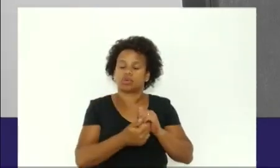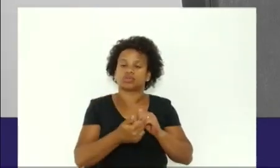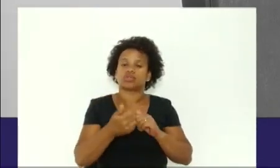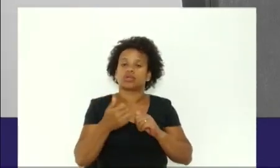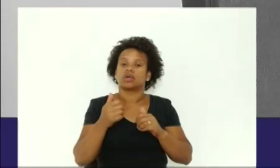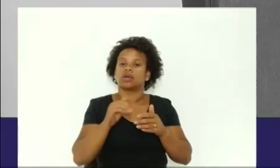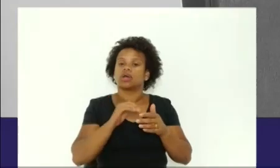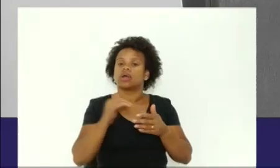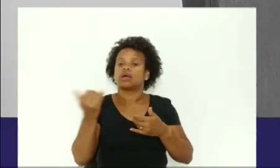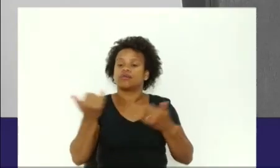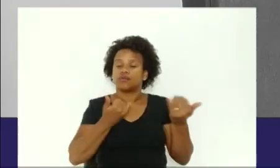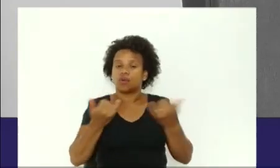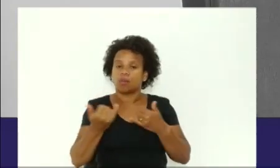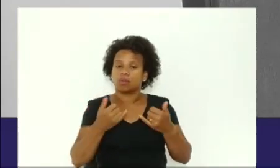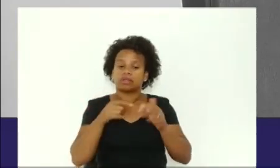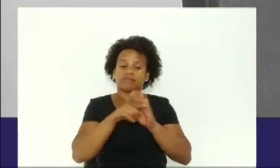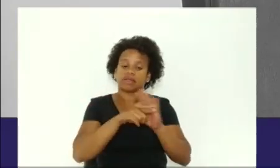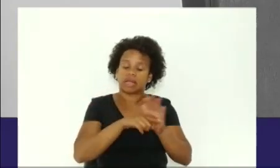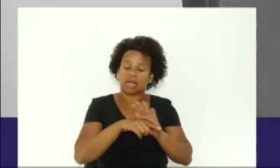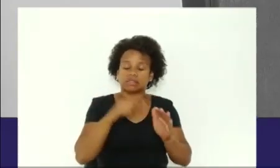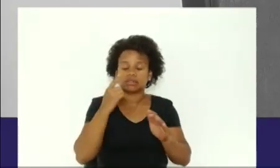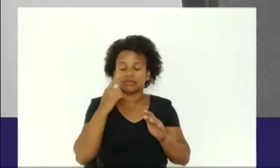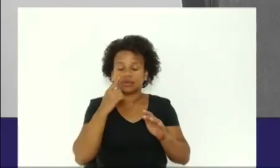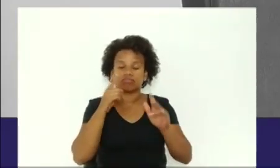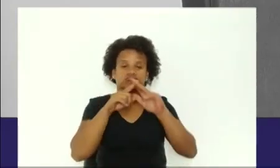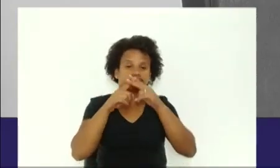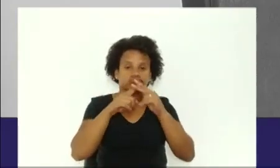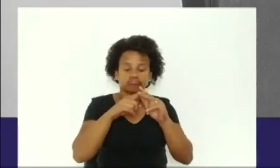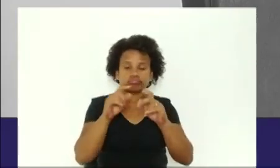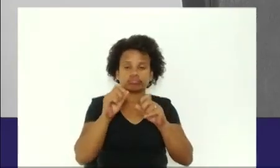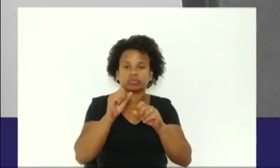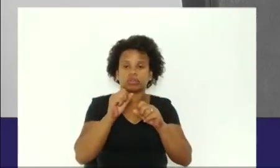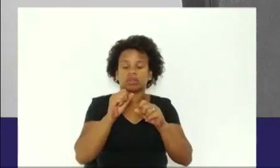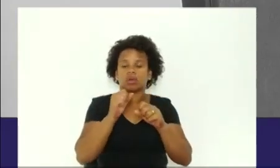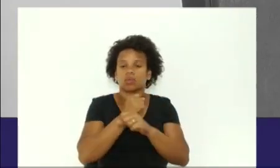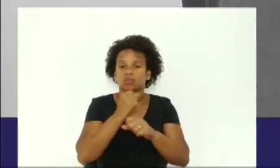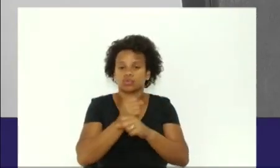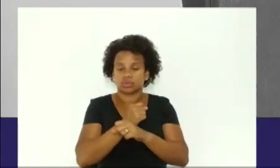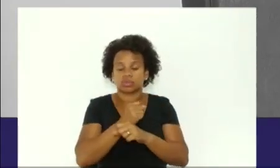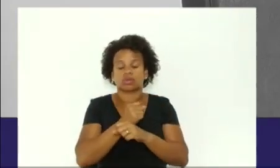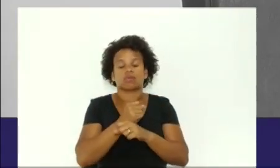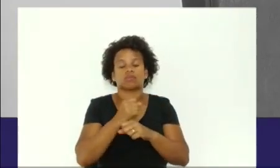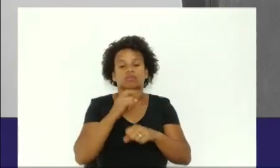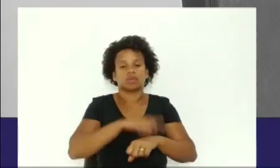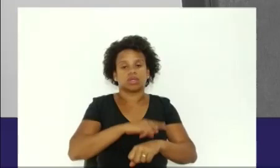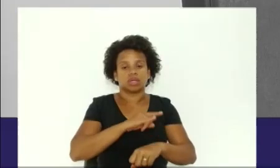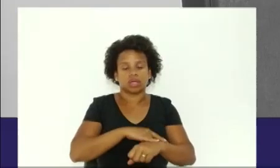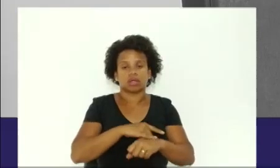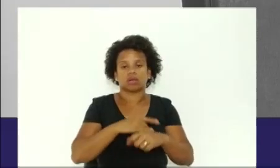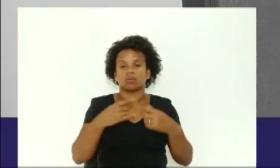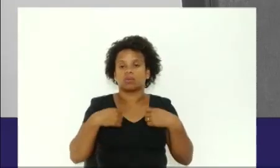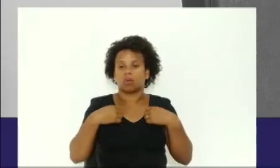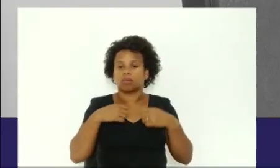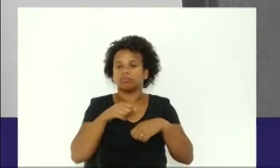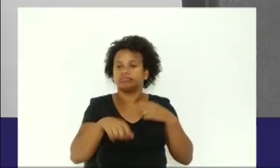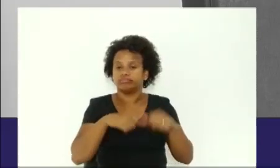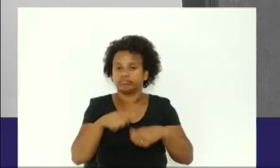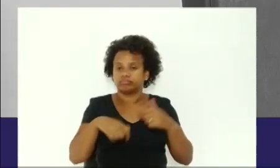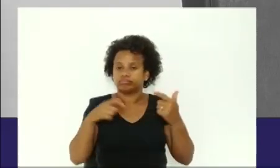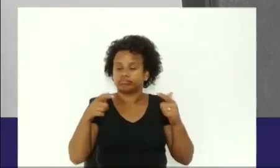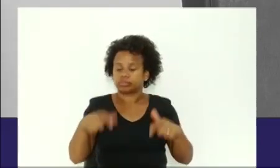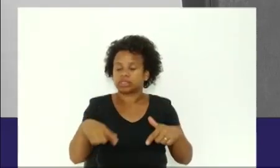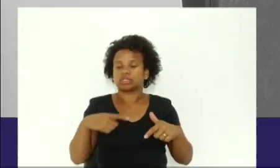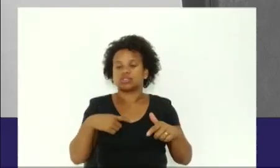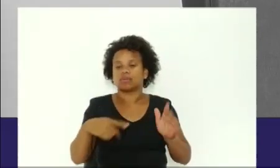a revitalização do estádio municipal e que a construção de vestiário e banheiros para a referida quadra estaria contemplada no